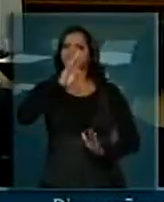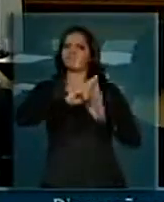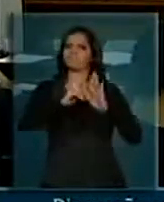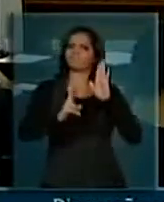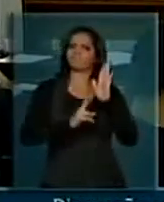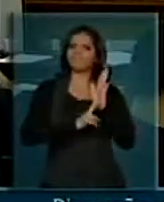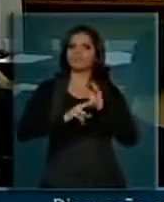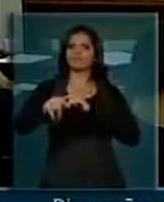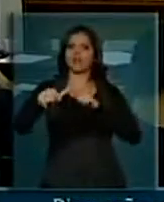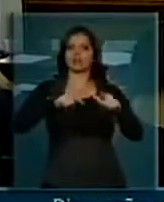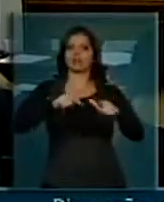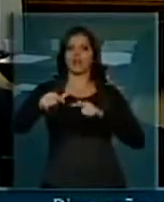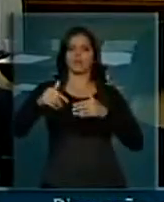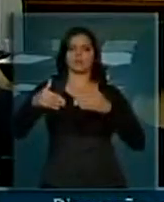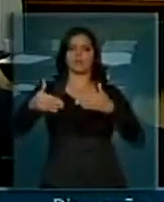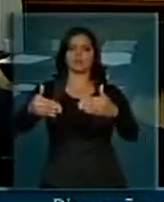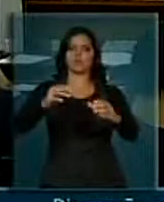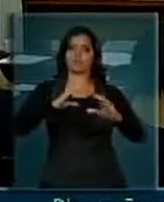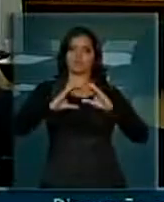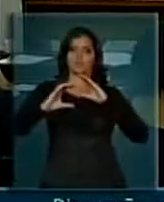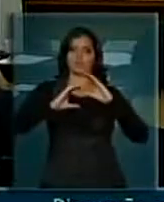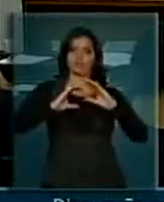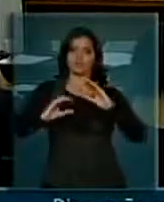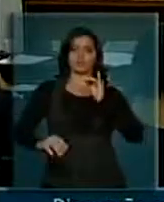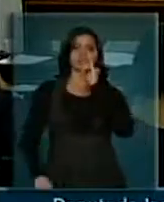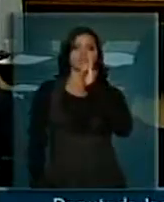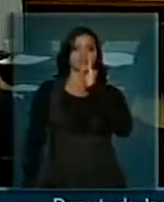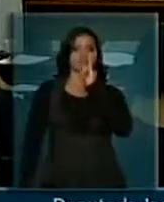Ministério. Nós temos aqui, por exemplo,